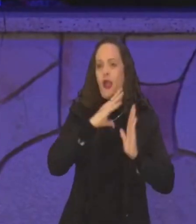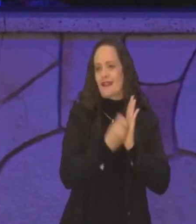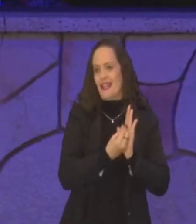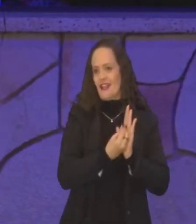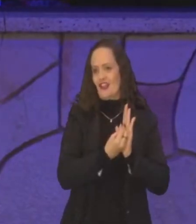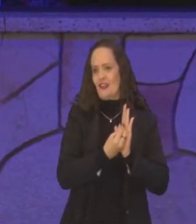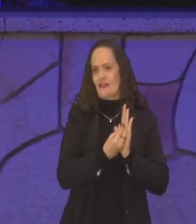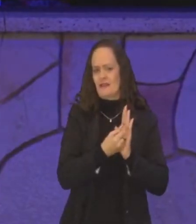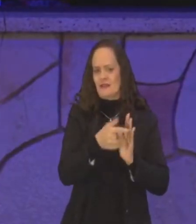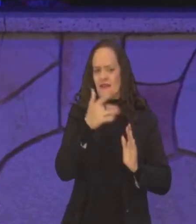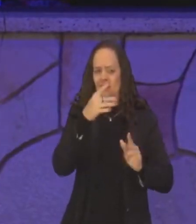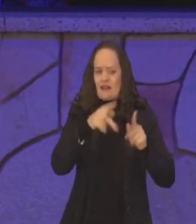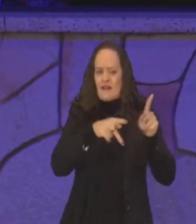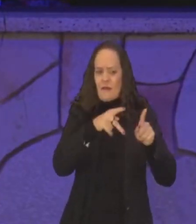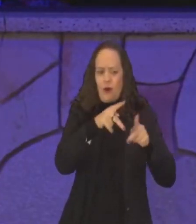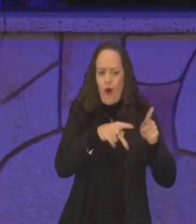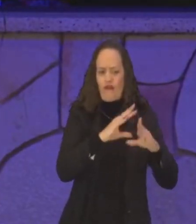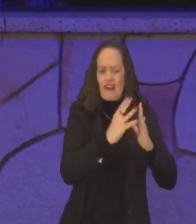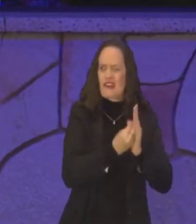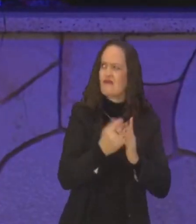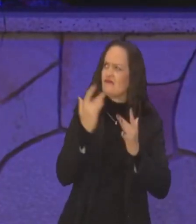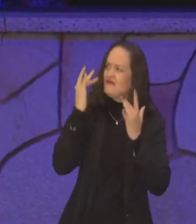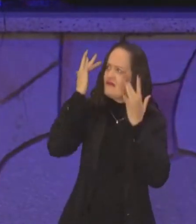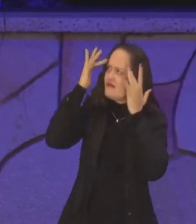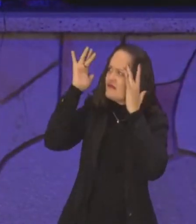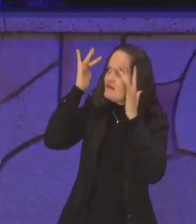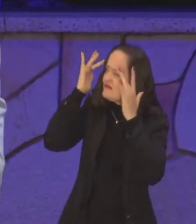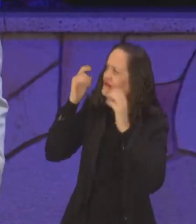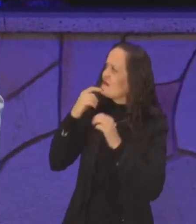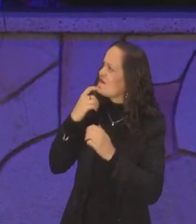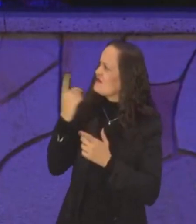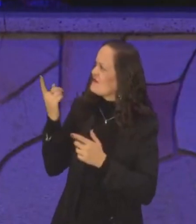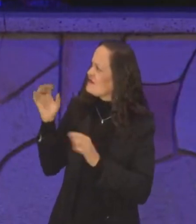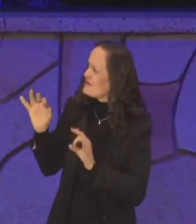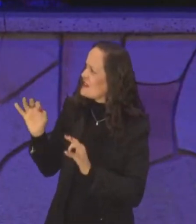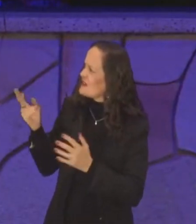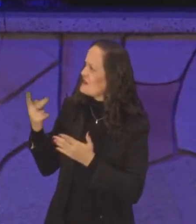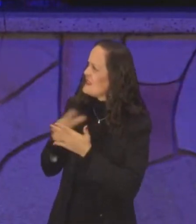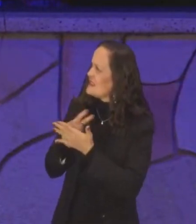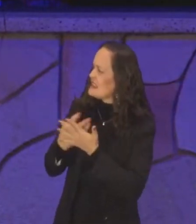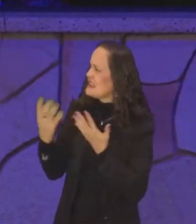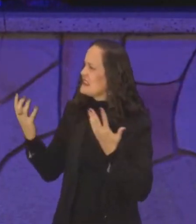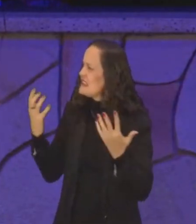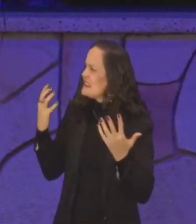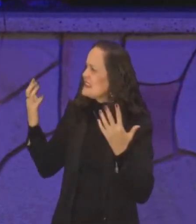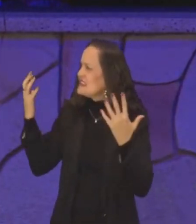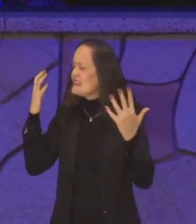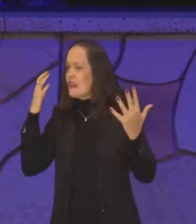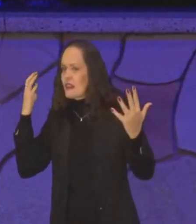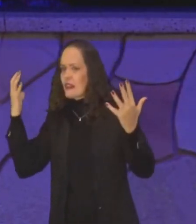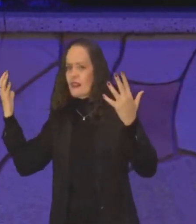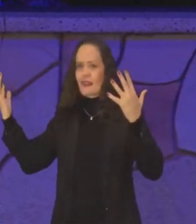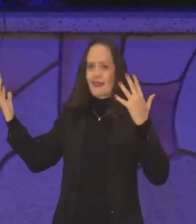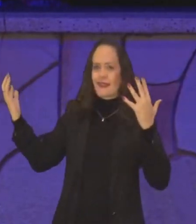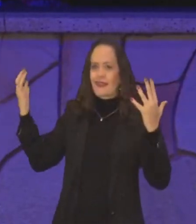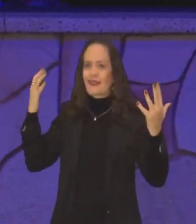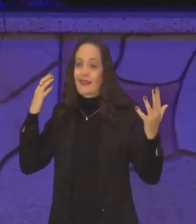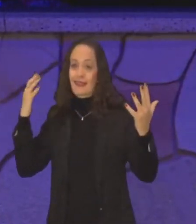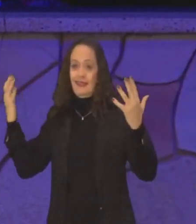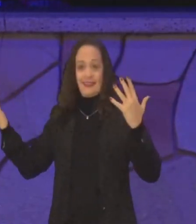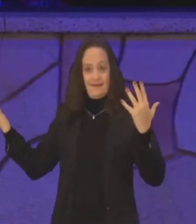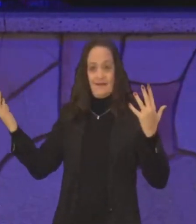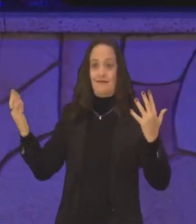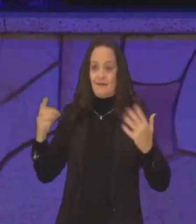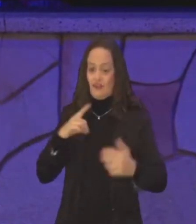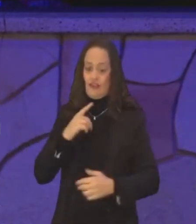levantar dúvidas e cooptar pessoas para suas ideias. Novamente citando Balaão e